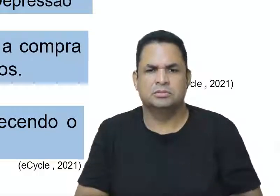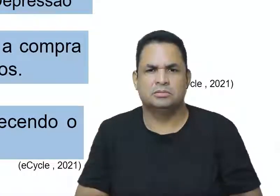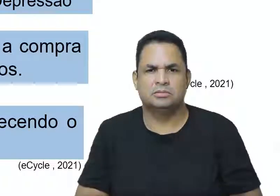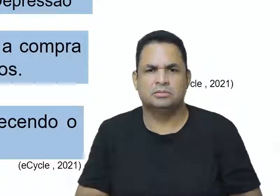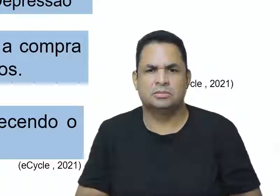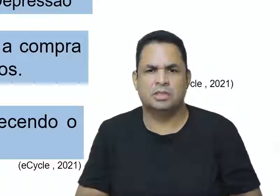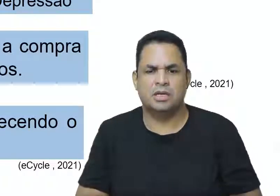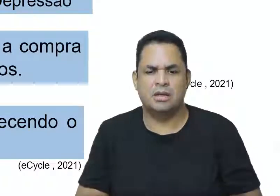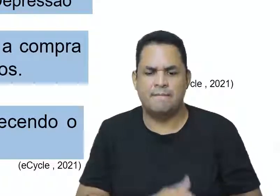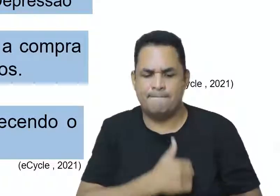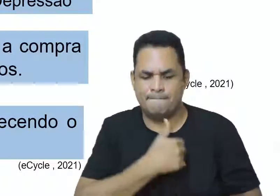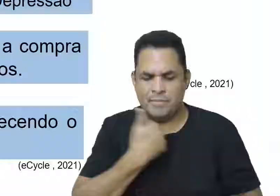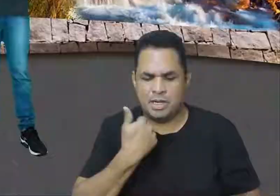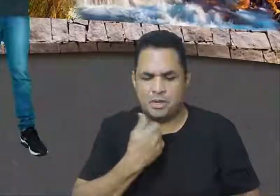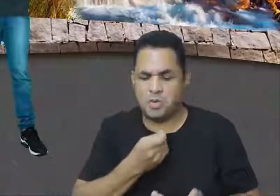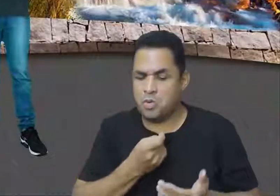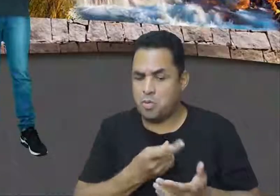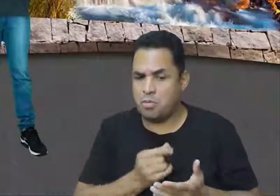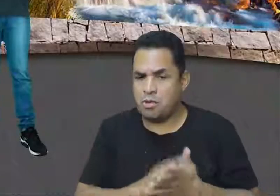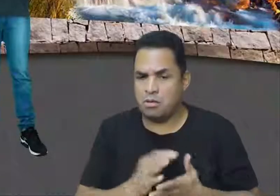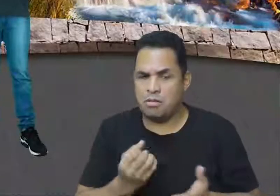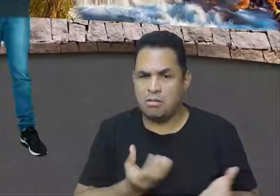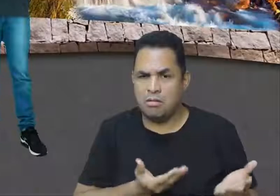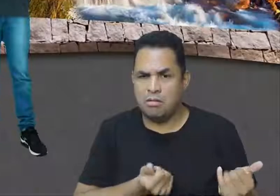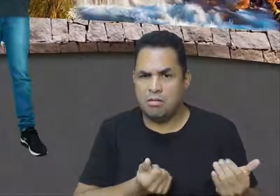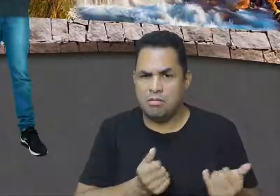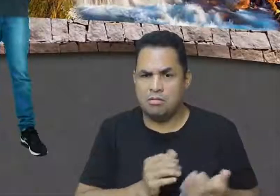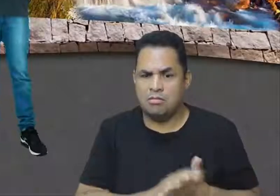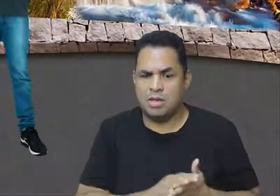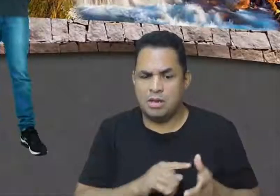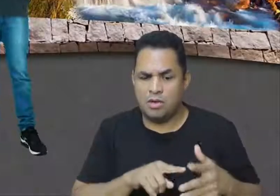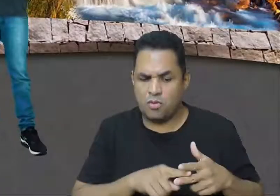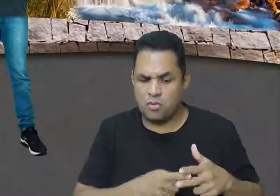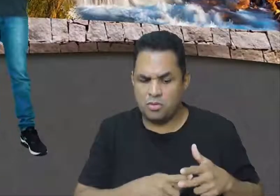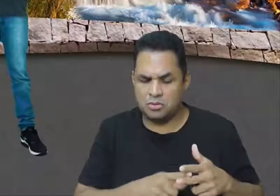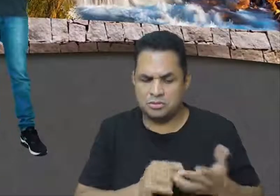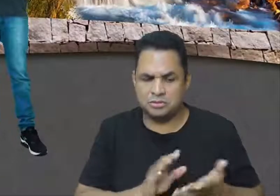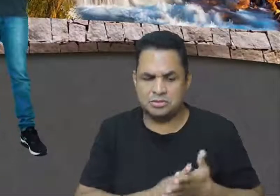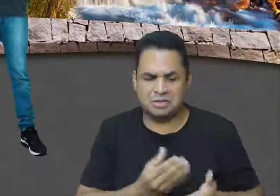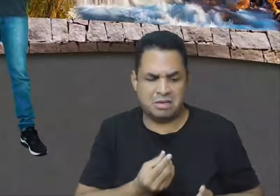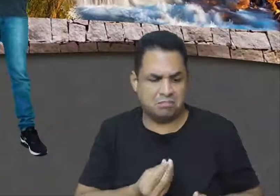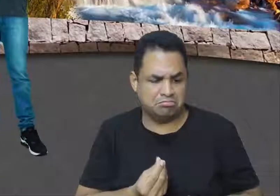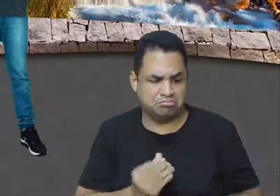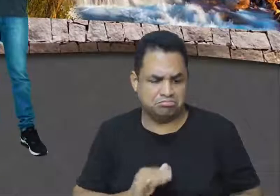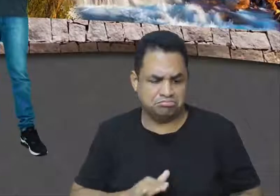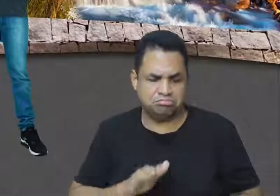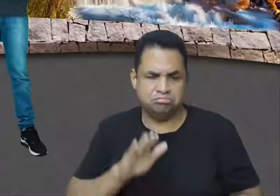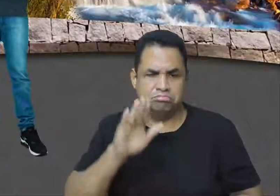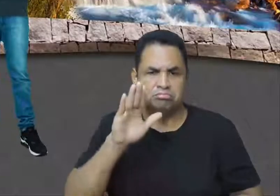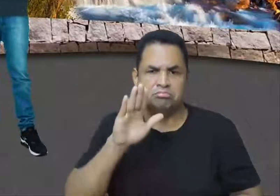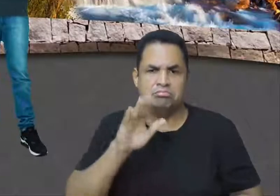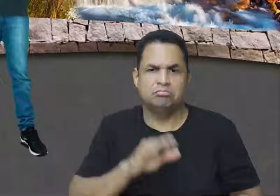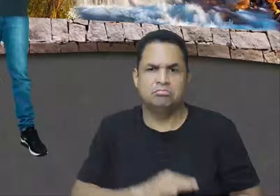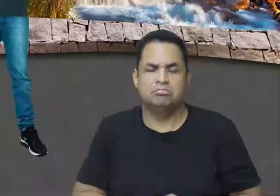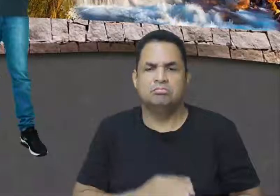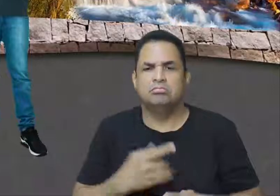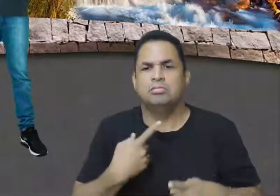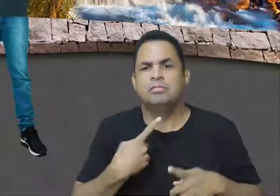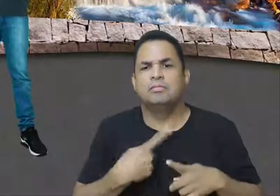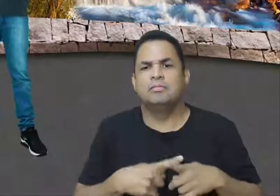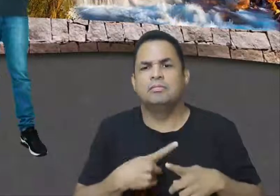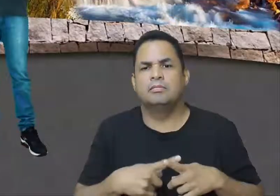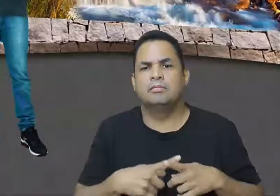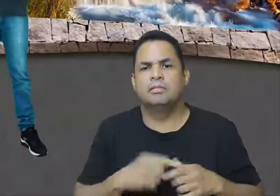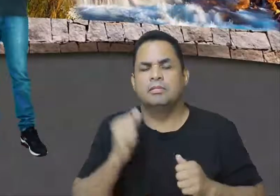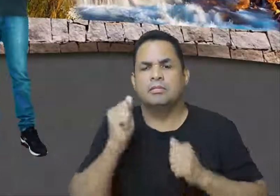é mais fácil você comprar um novo, porque só o conserto desse aqui é muito mais caro. Isso por quê? Porque